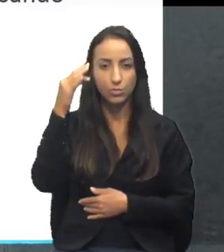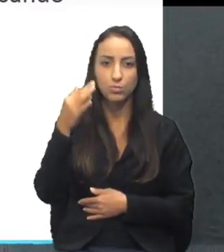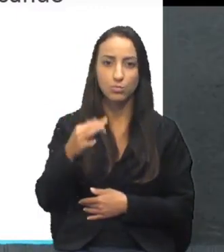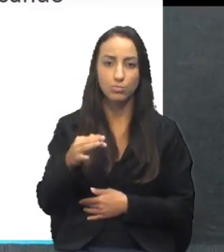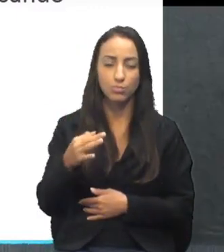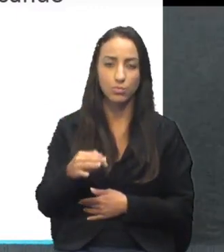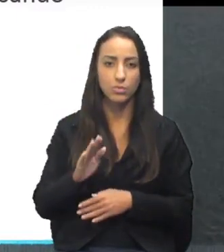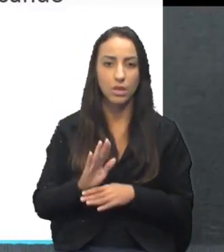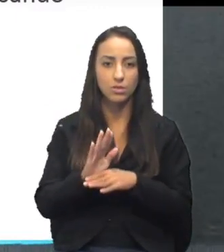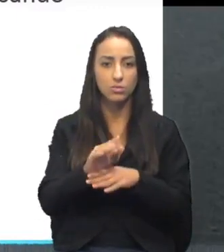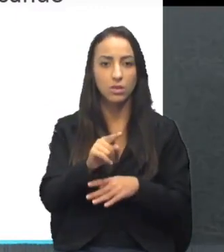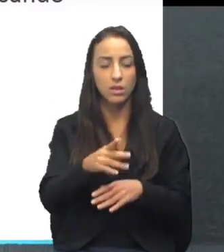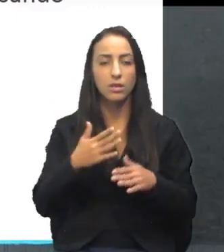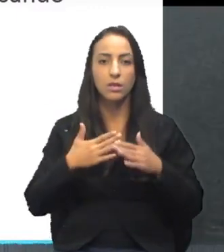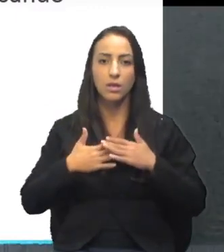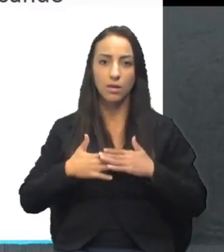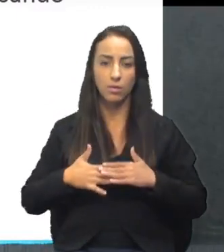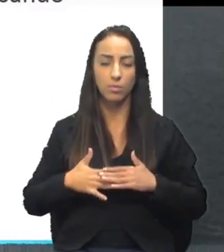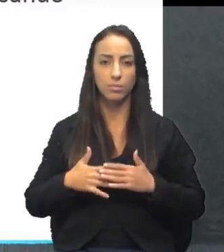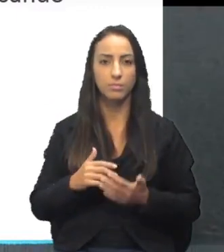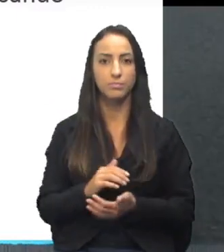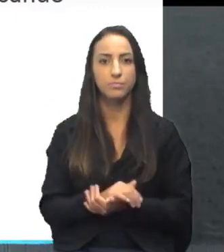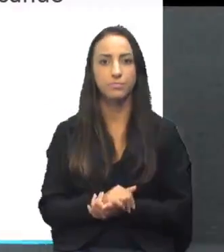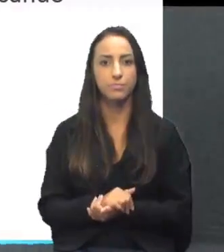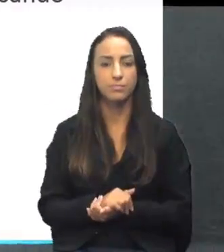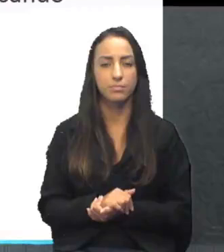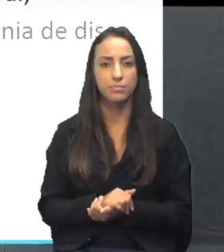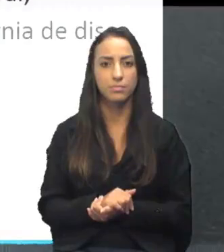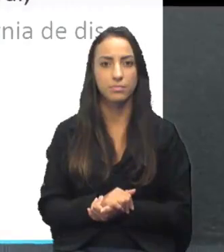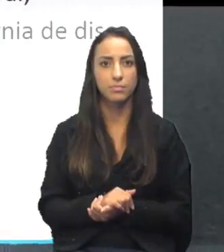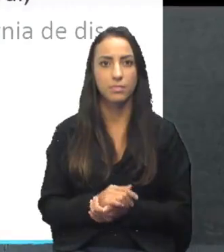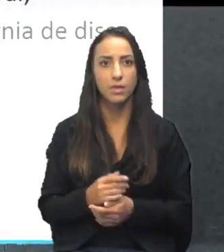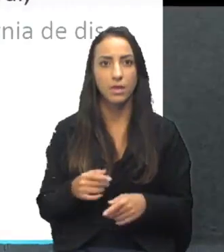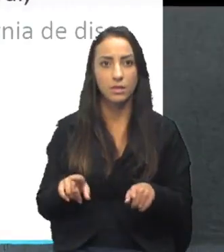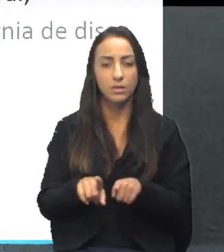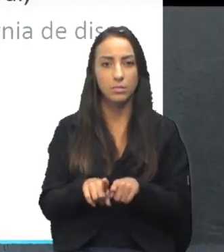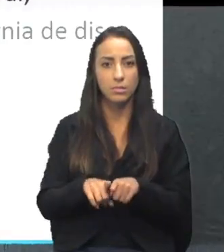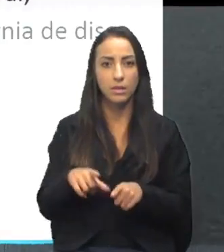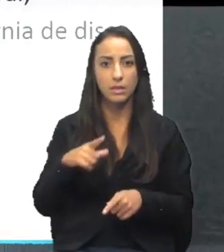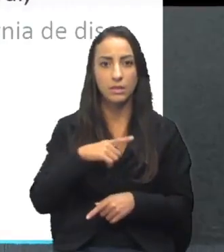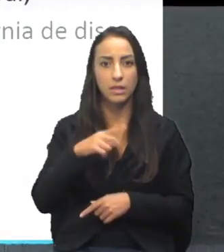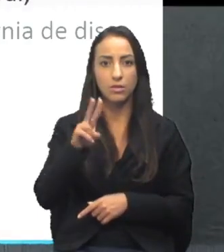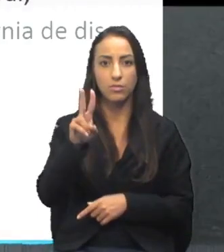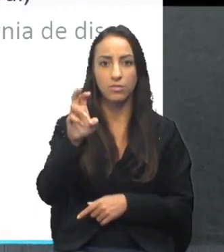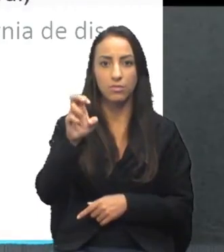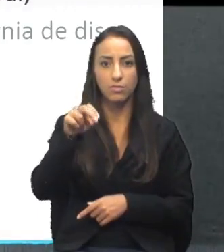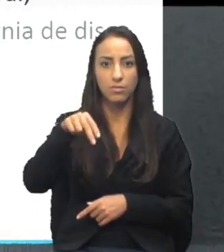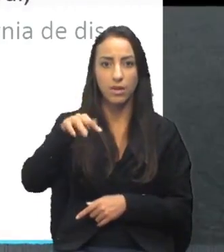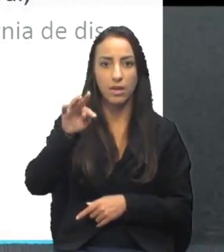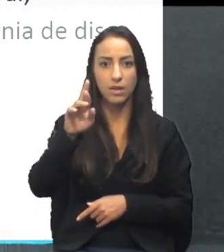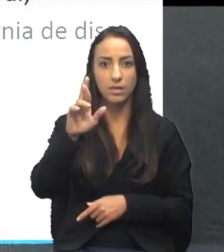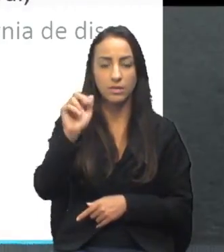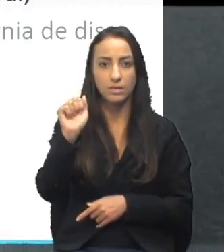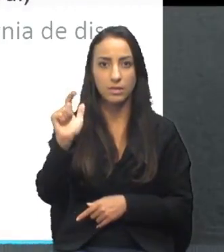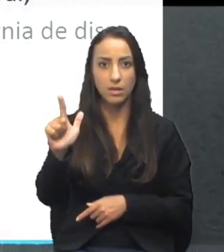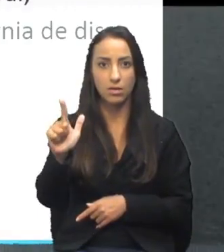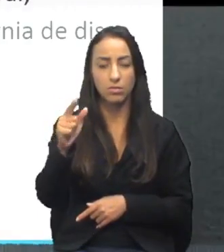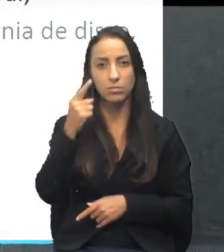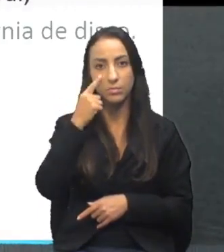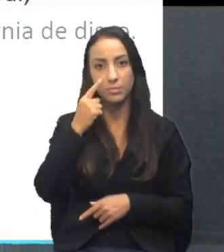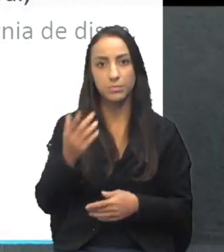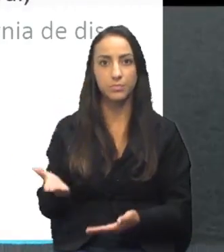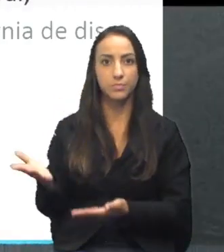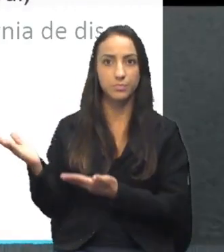que sugerem que o paciente está com dor. Nós temos o decúbito ventral. Essa posição, o paciente